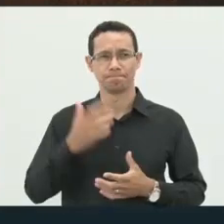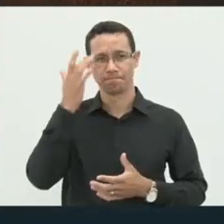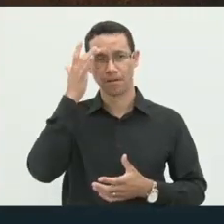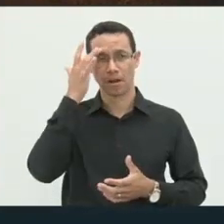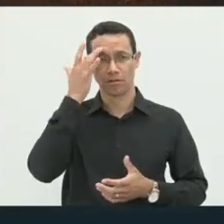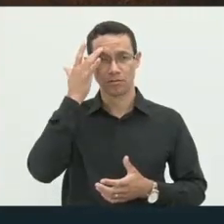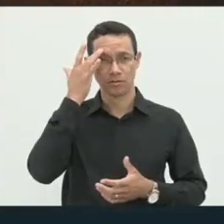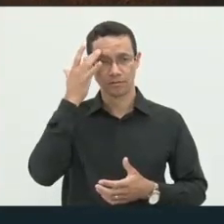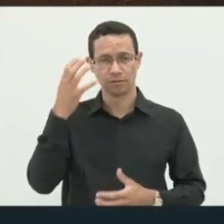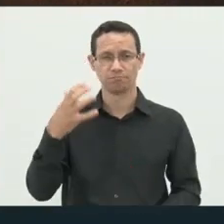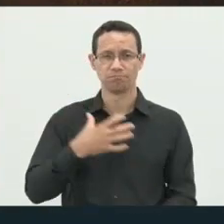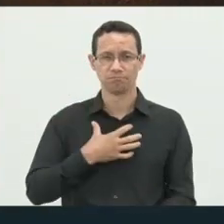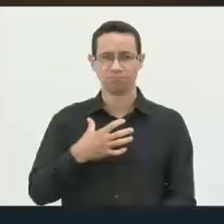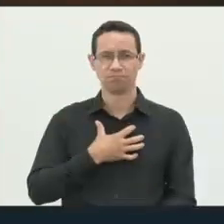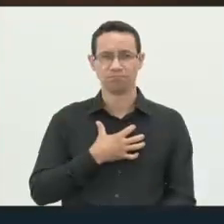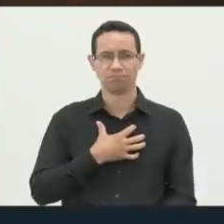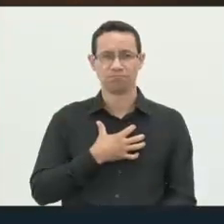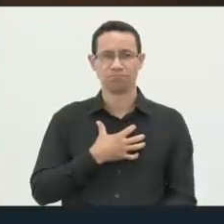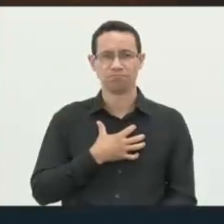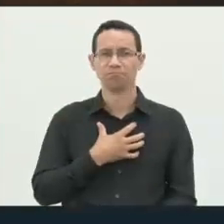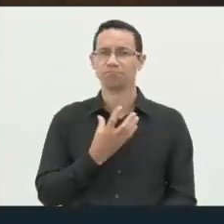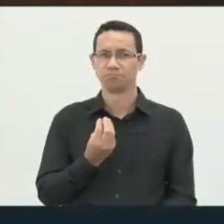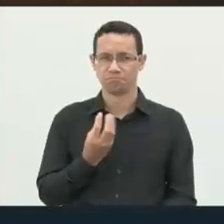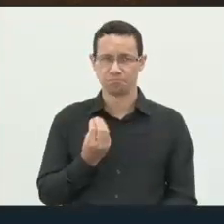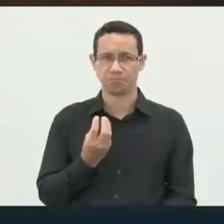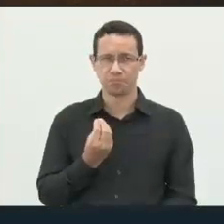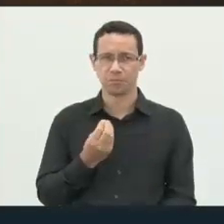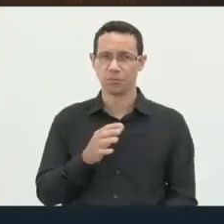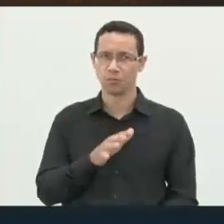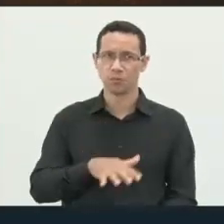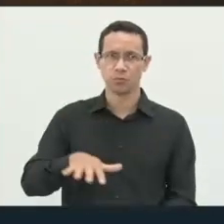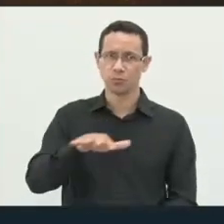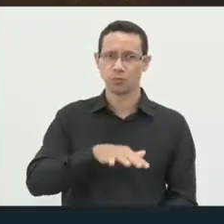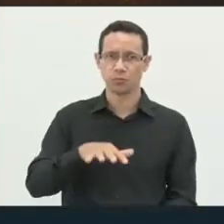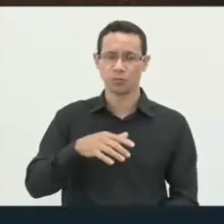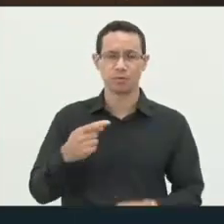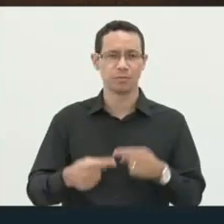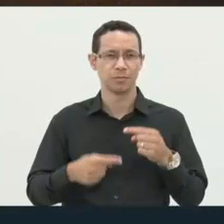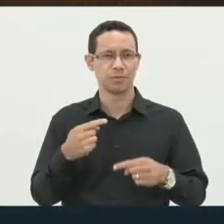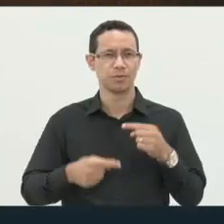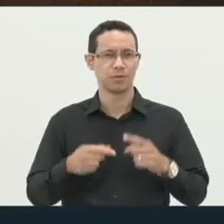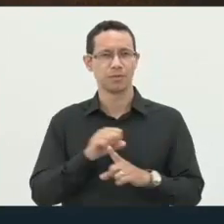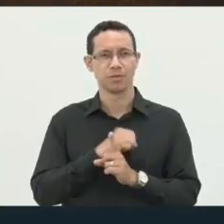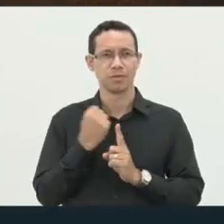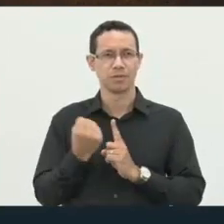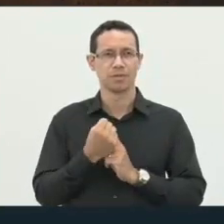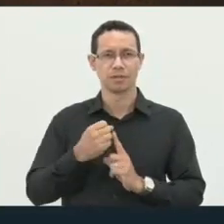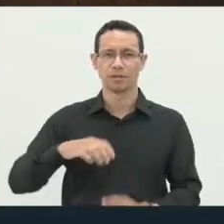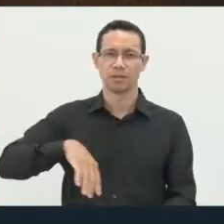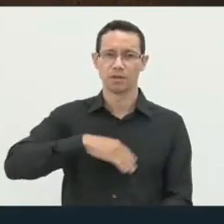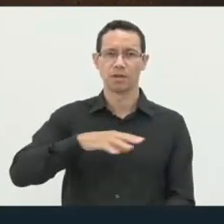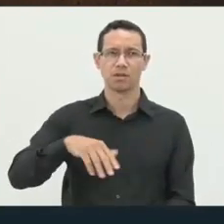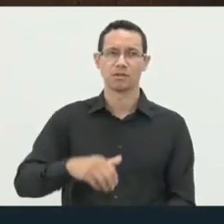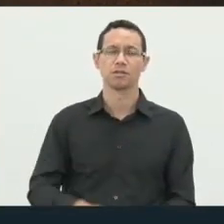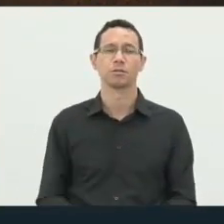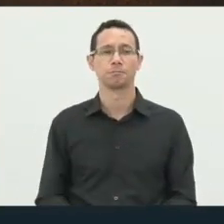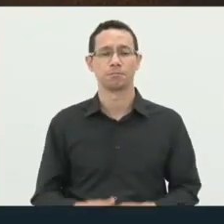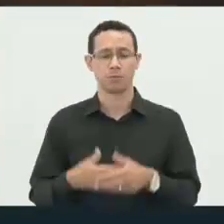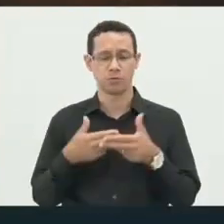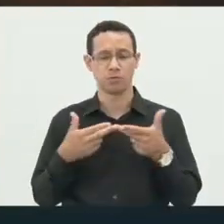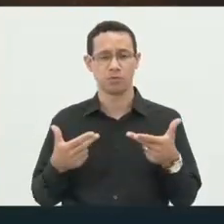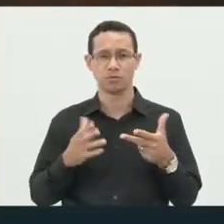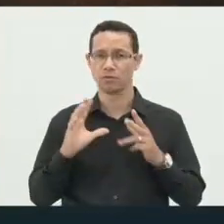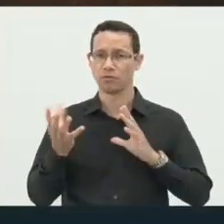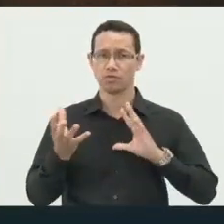muito vai impactar muito aqui todo esse meio político e toda a sociedade né com coisas que estão acontecendo